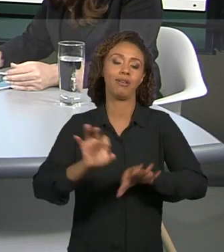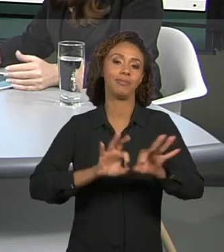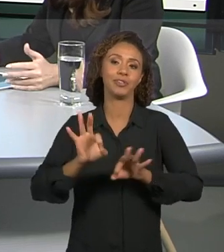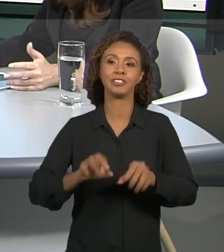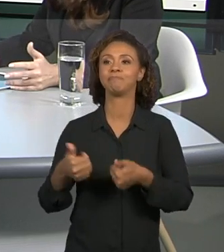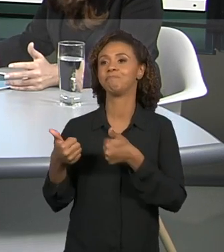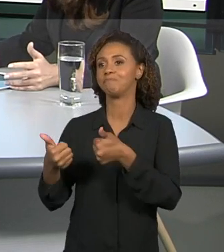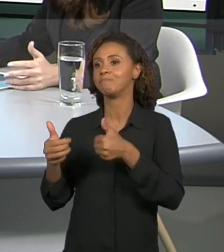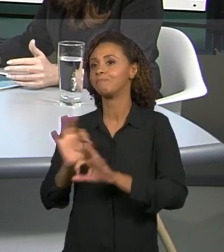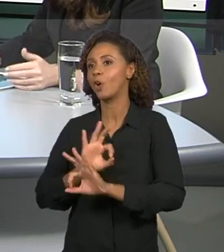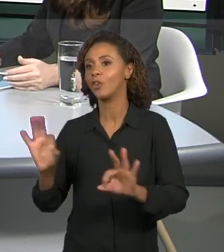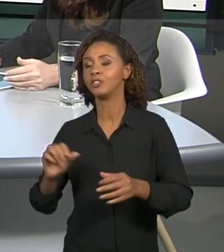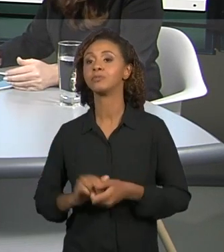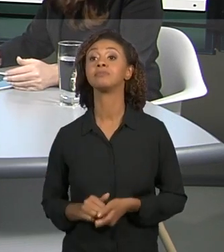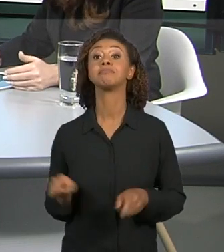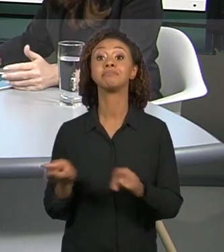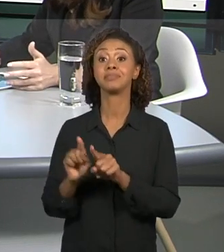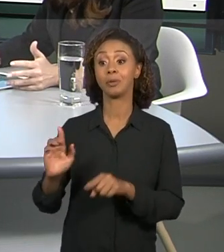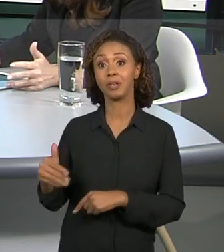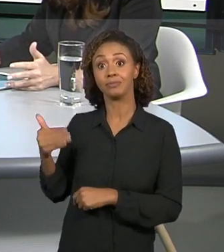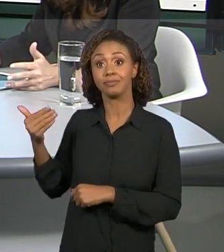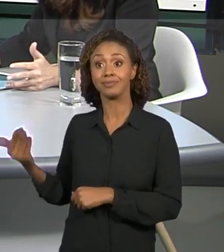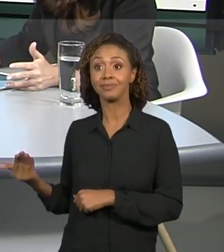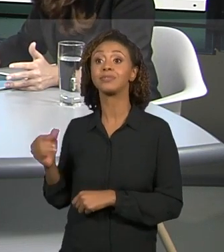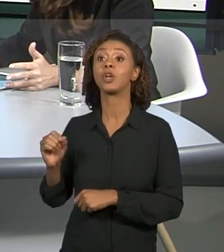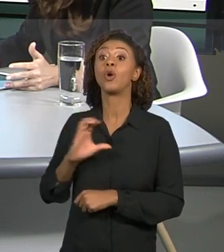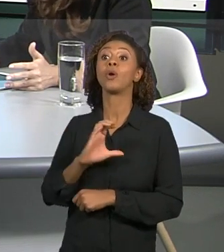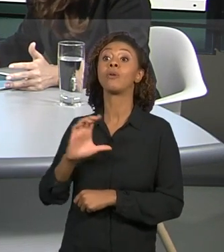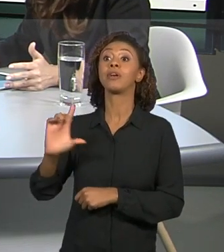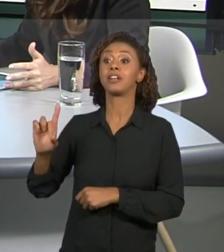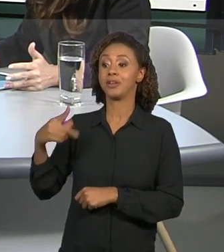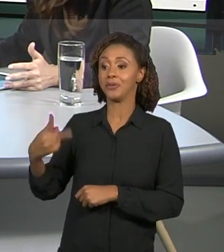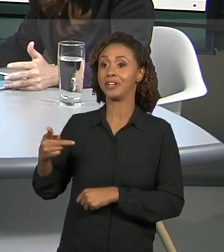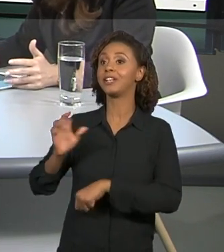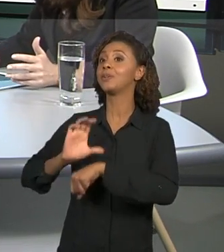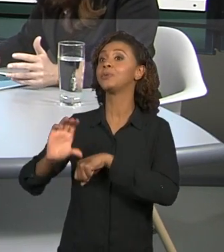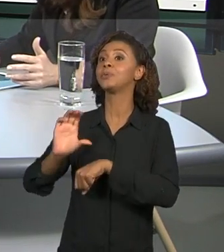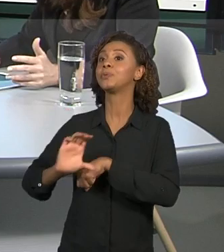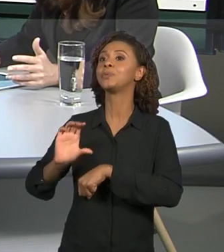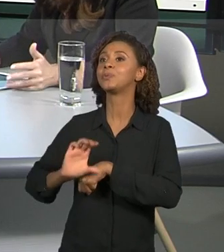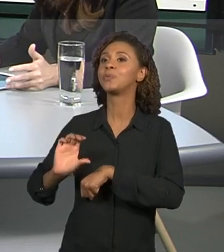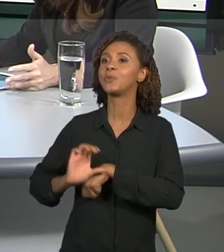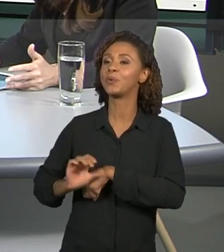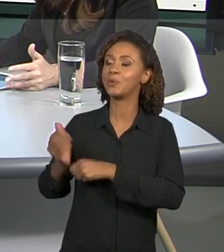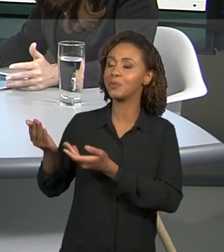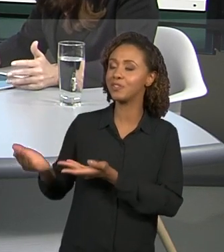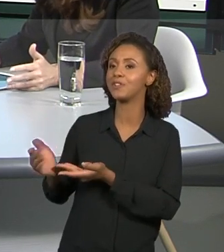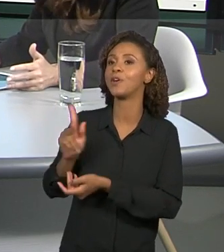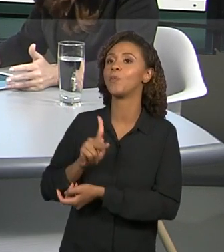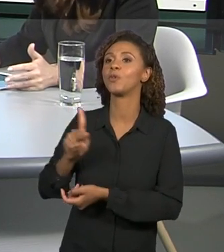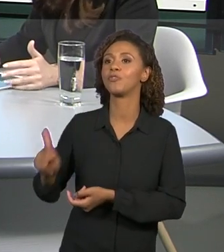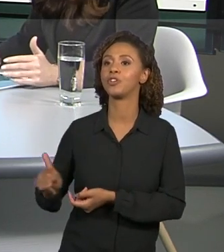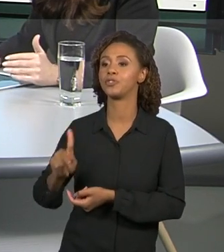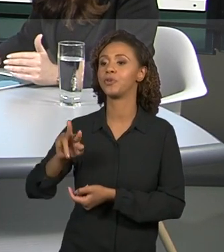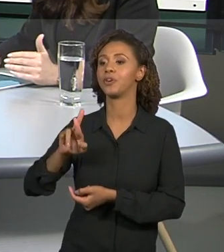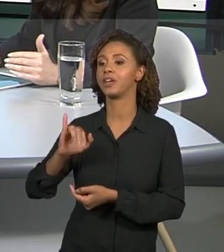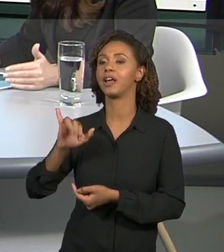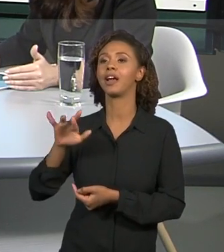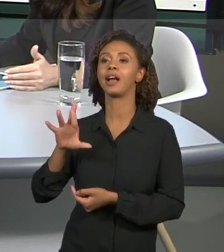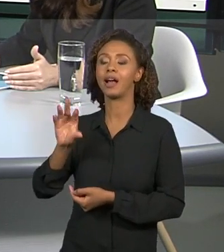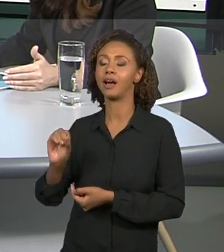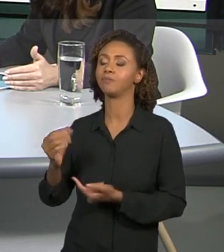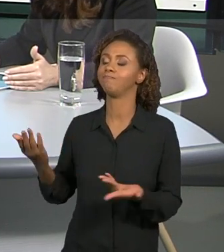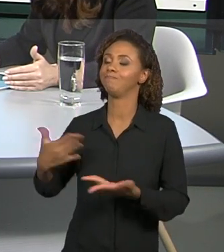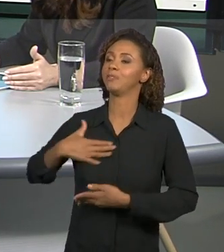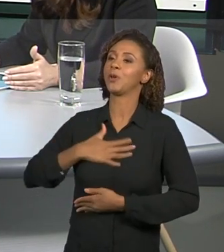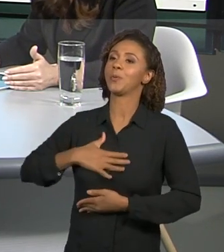perfeito e temos aqui do lado do vinícius o coordenador do nosso curso né coordenador o professor ricardo vendo também é